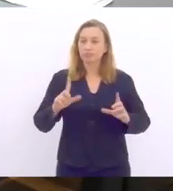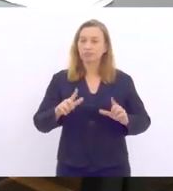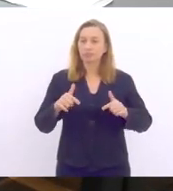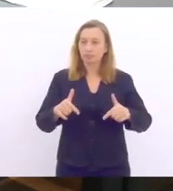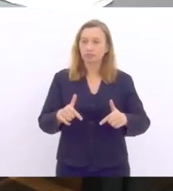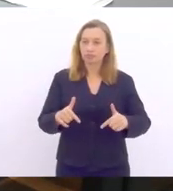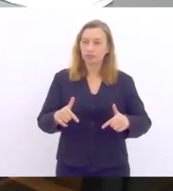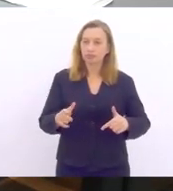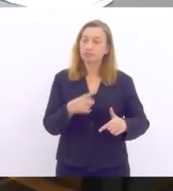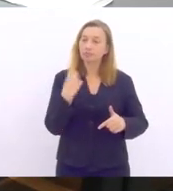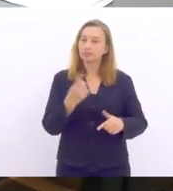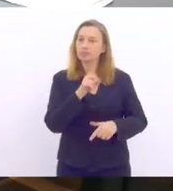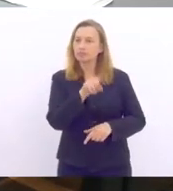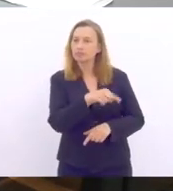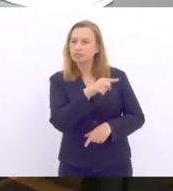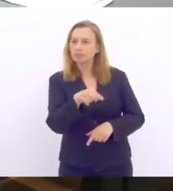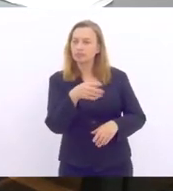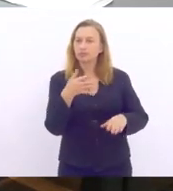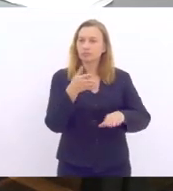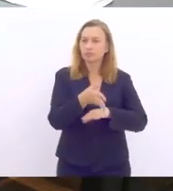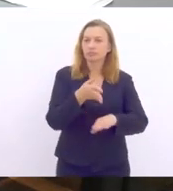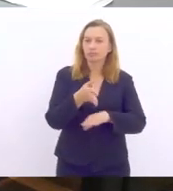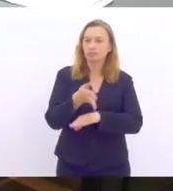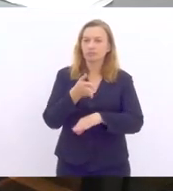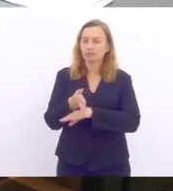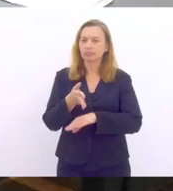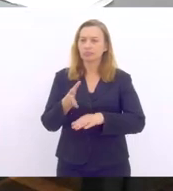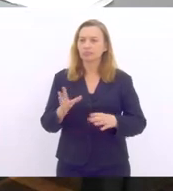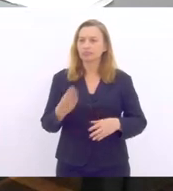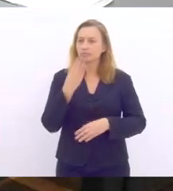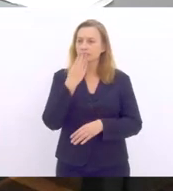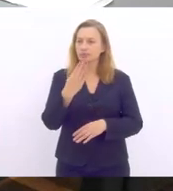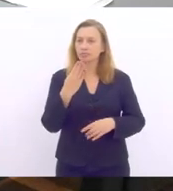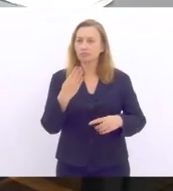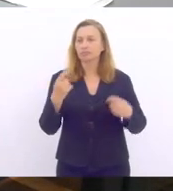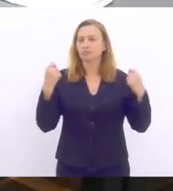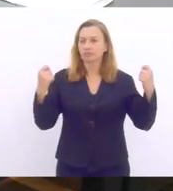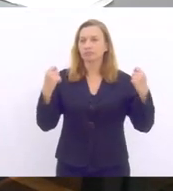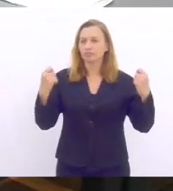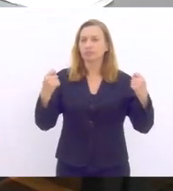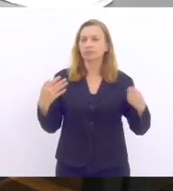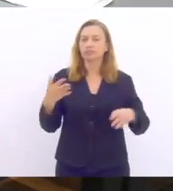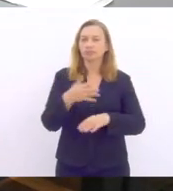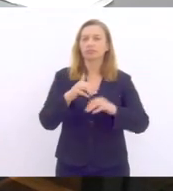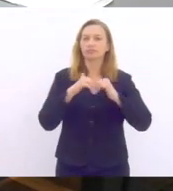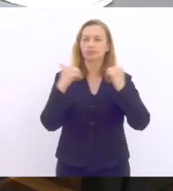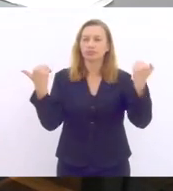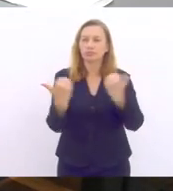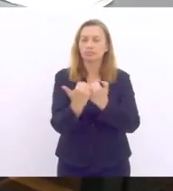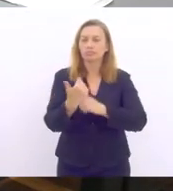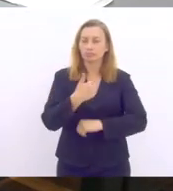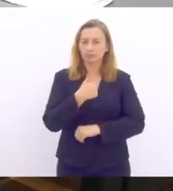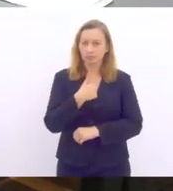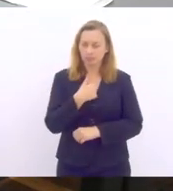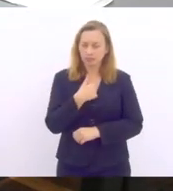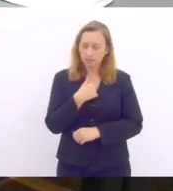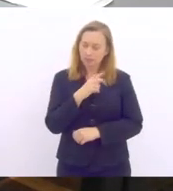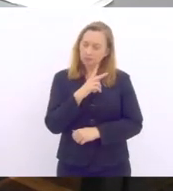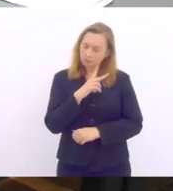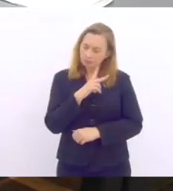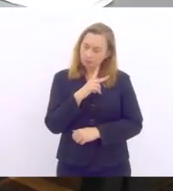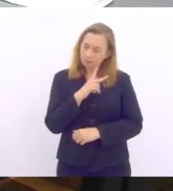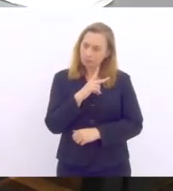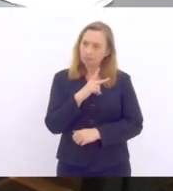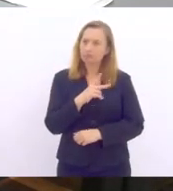nós proibimos a entrada das torcidas nos estádios. Né? Eu